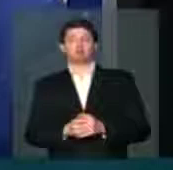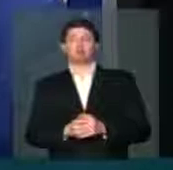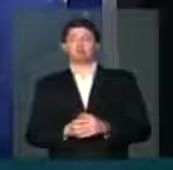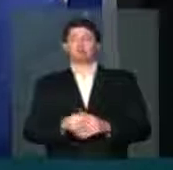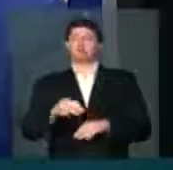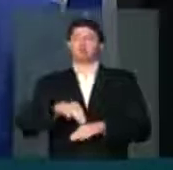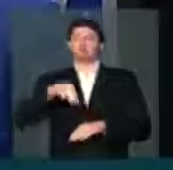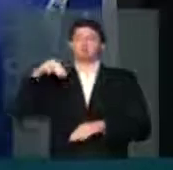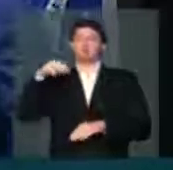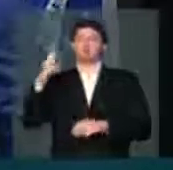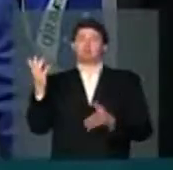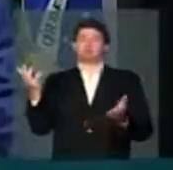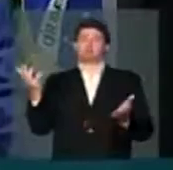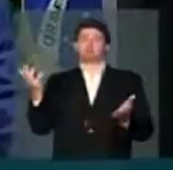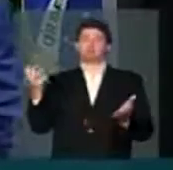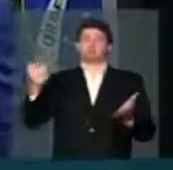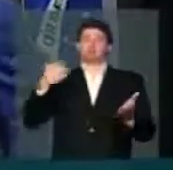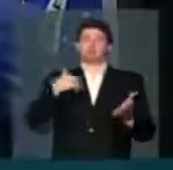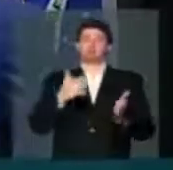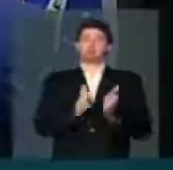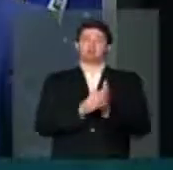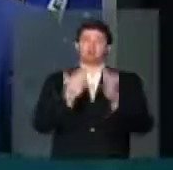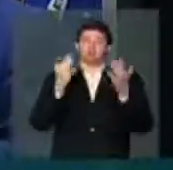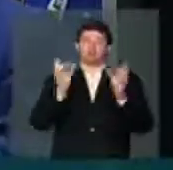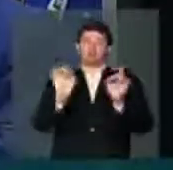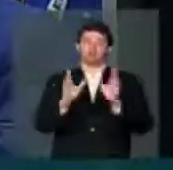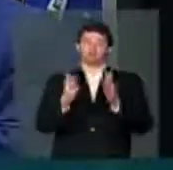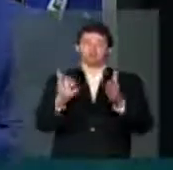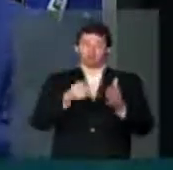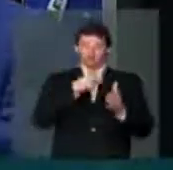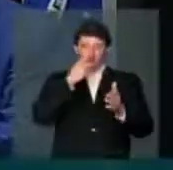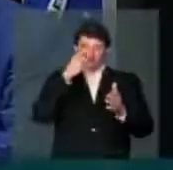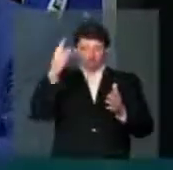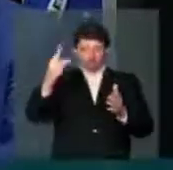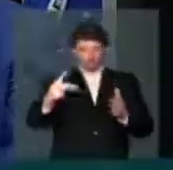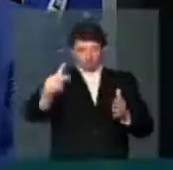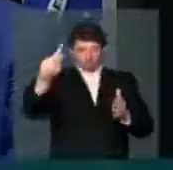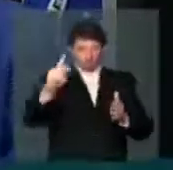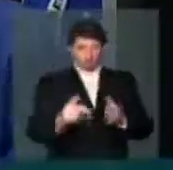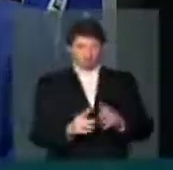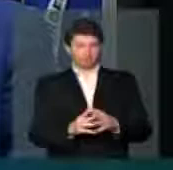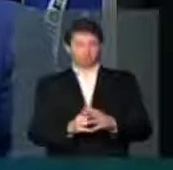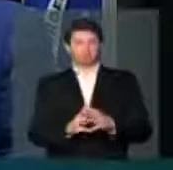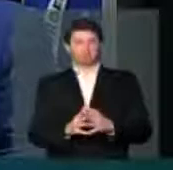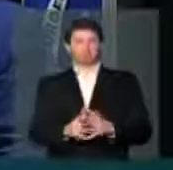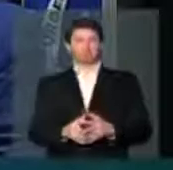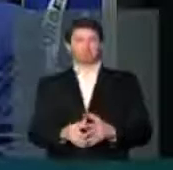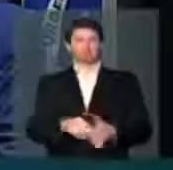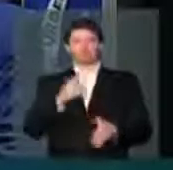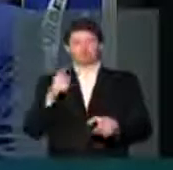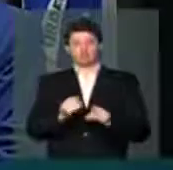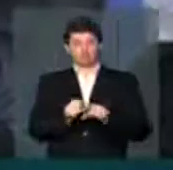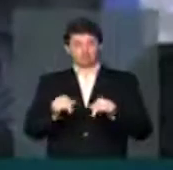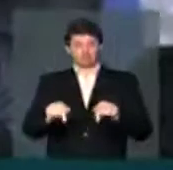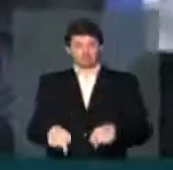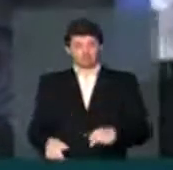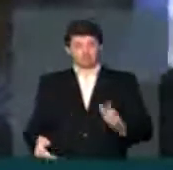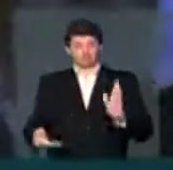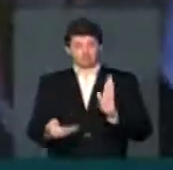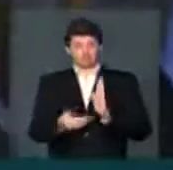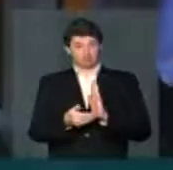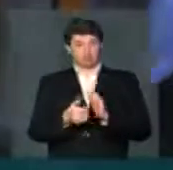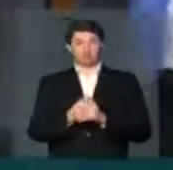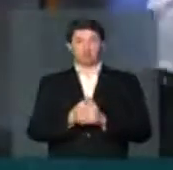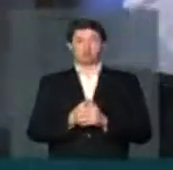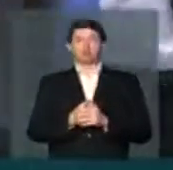Mestre Heráclito, eu queria só parabenizá-lo pelas suas colocações importantes e dizer que para esta casa